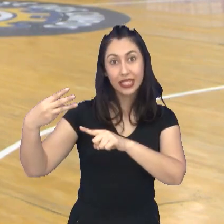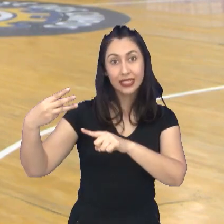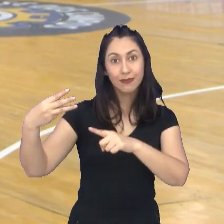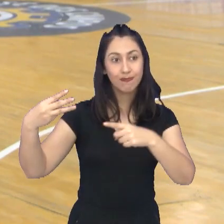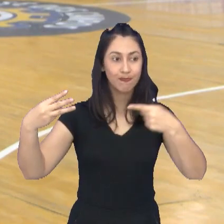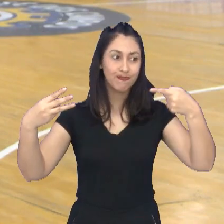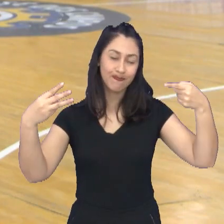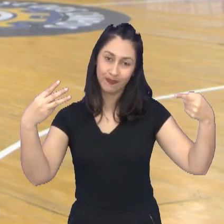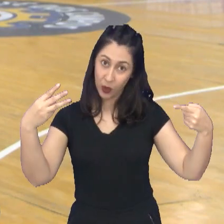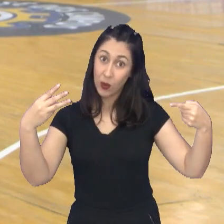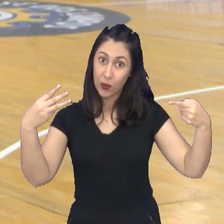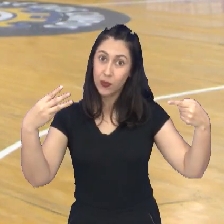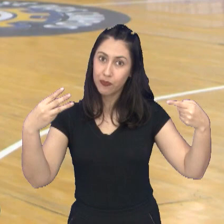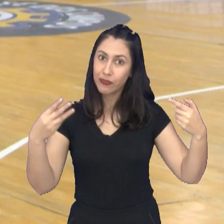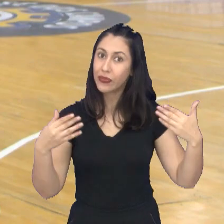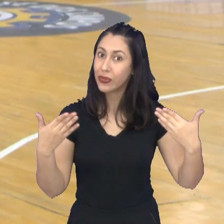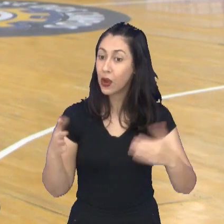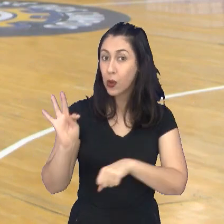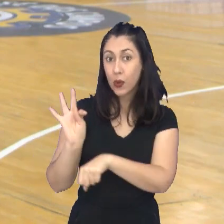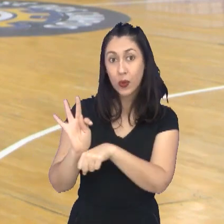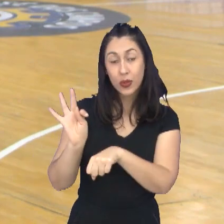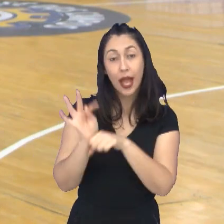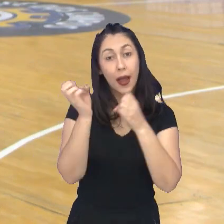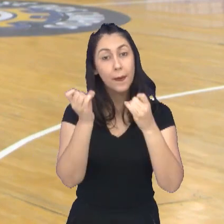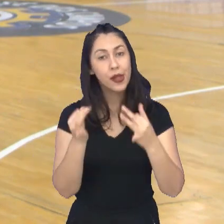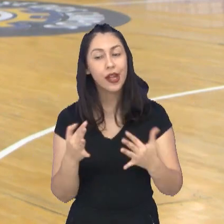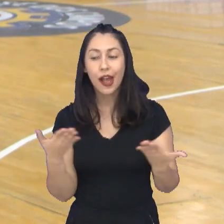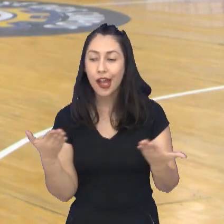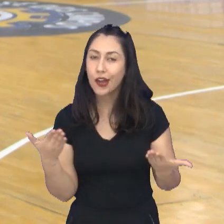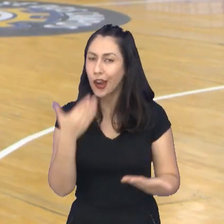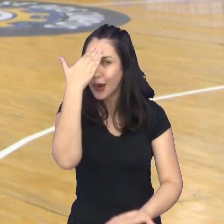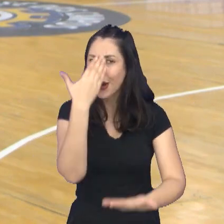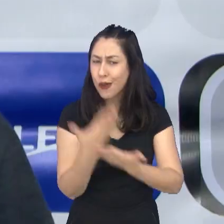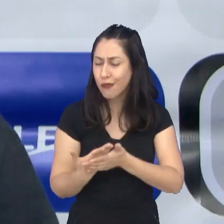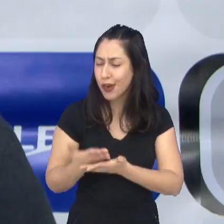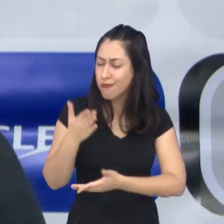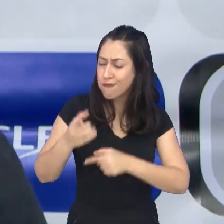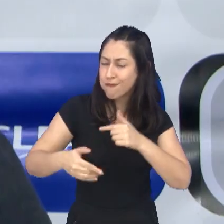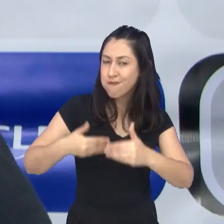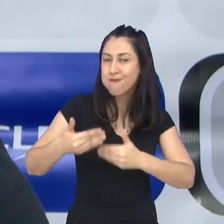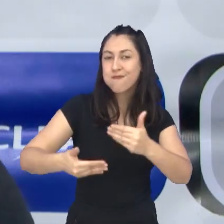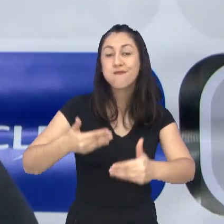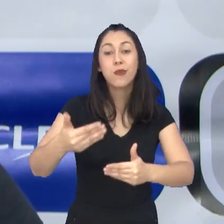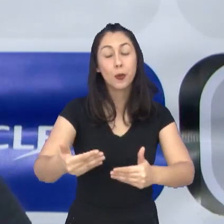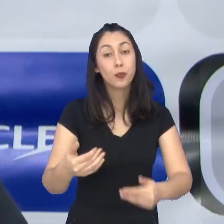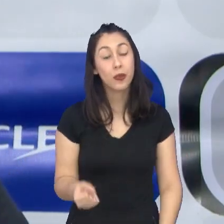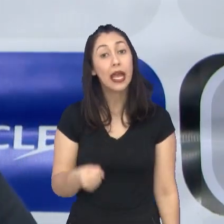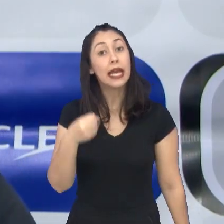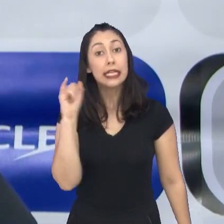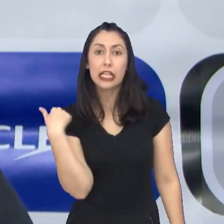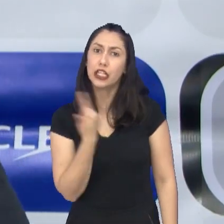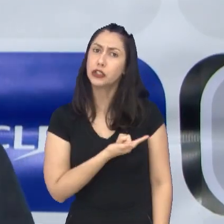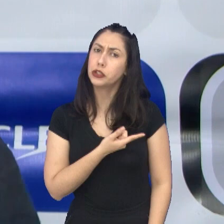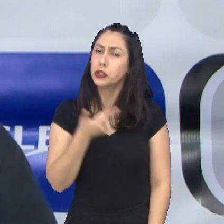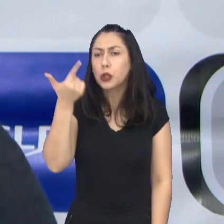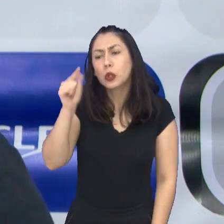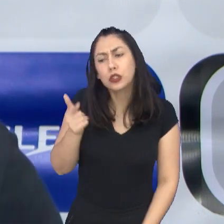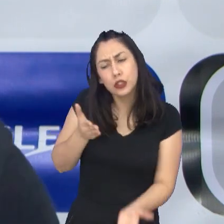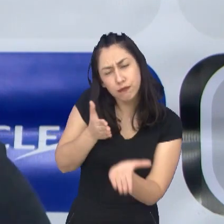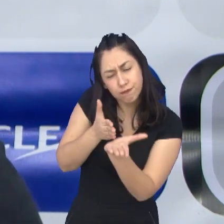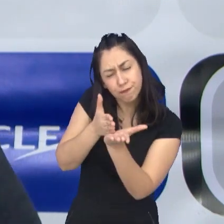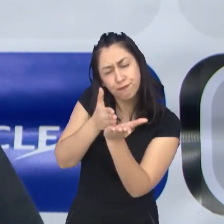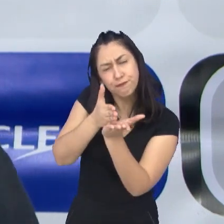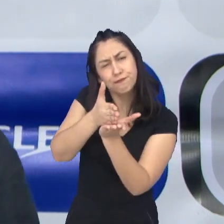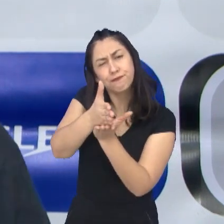Uma vitória que, de acordo com o técnico Sebá, dá confiança para a sequência do trabalho. Se a gente conseguir sustentar esse nível defensivo,